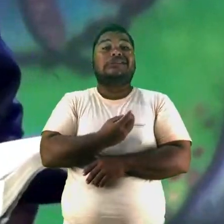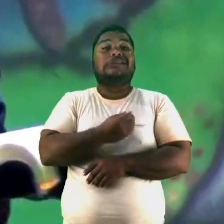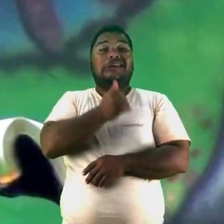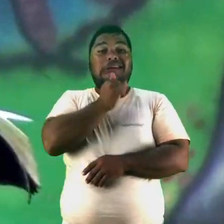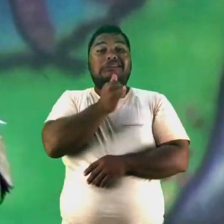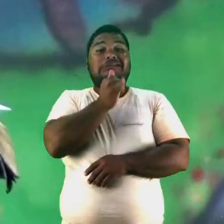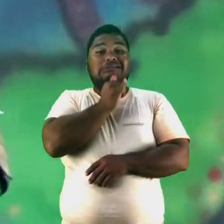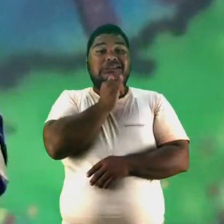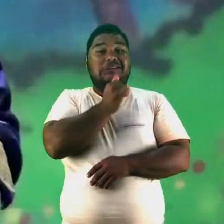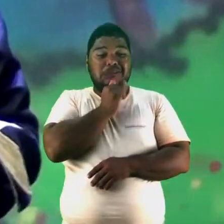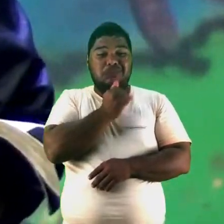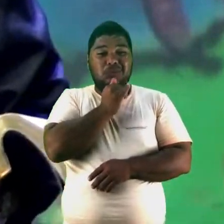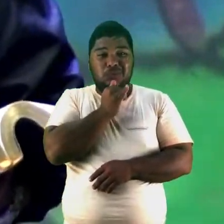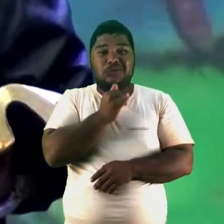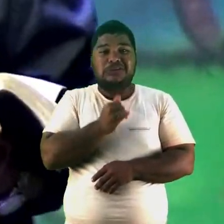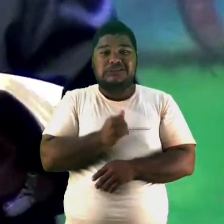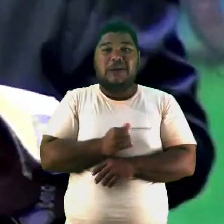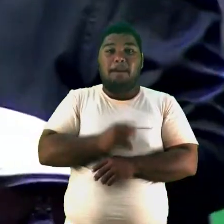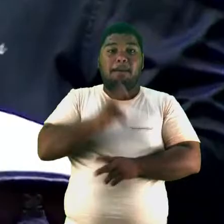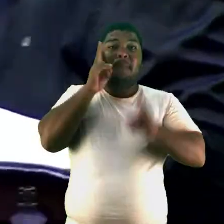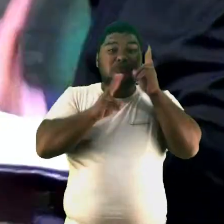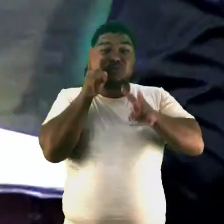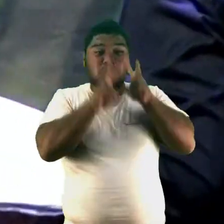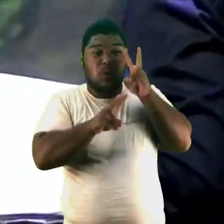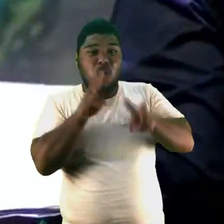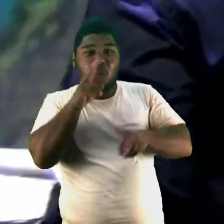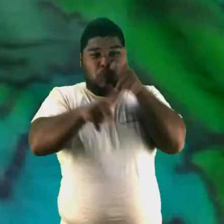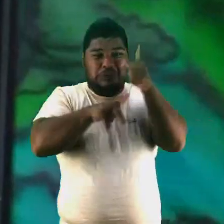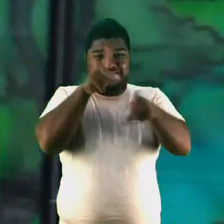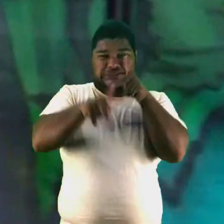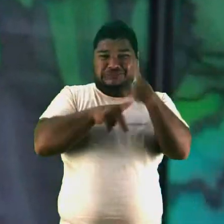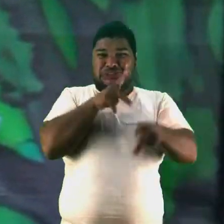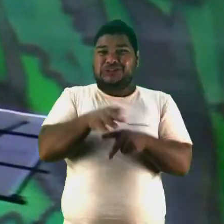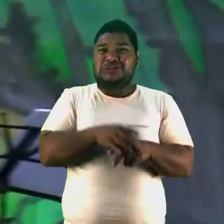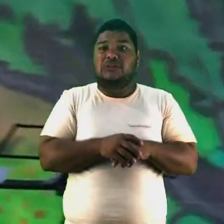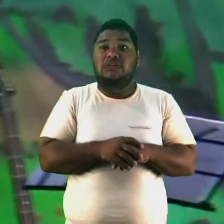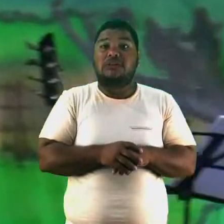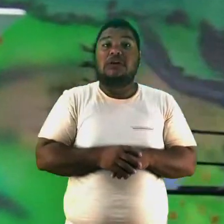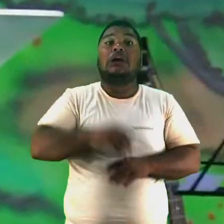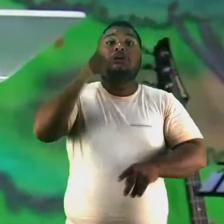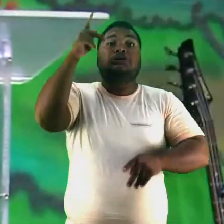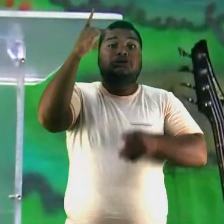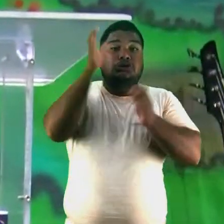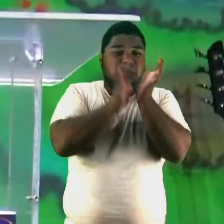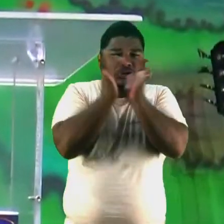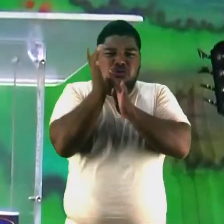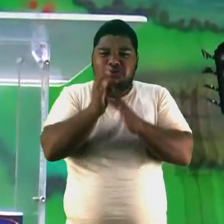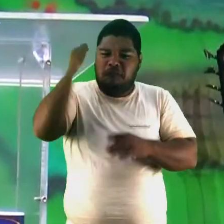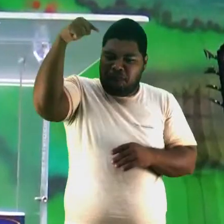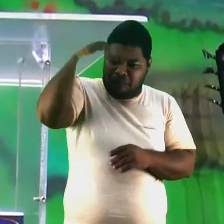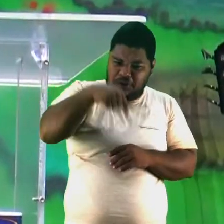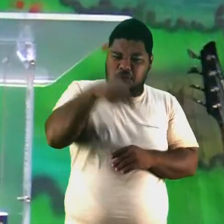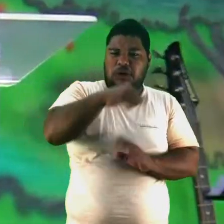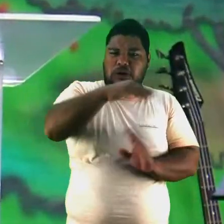testemunhas, pessoas que viram, provas irrefutáveis que Jesus habitou entre nós.